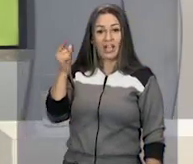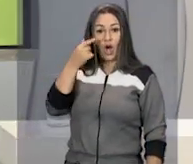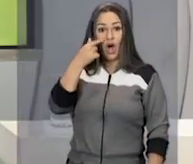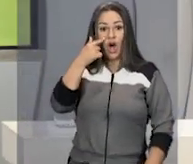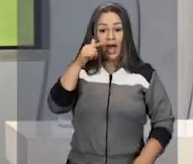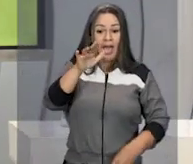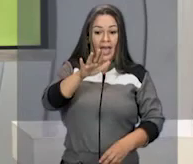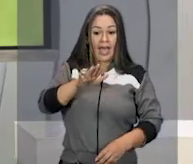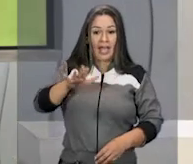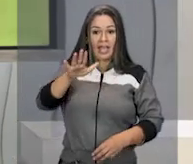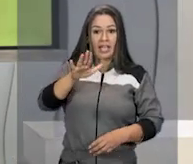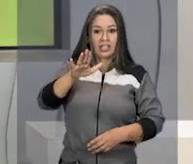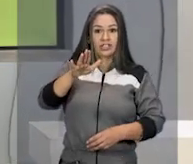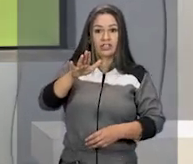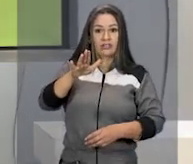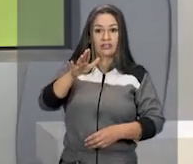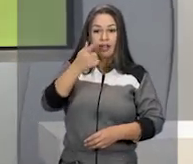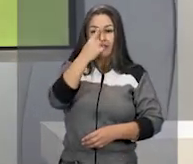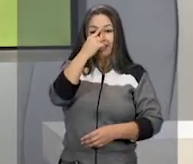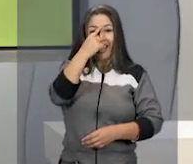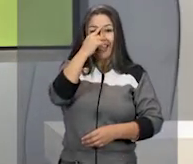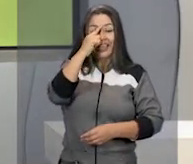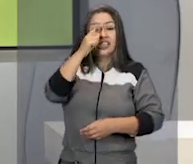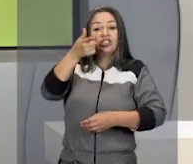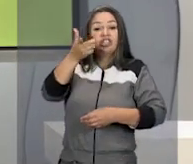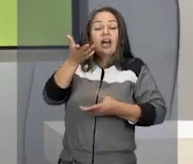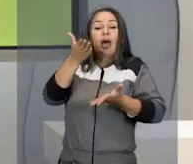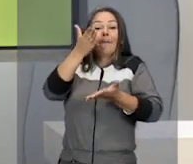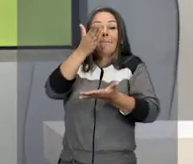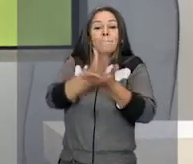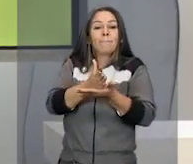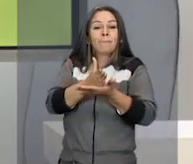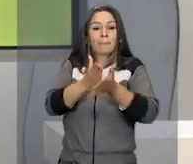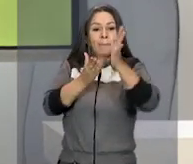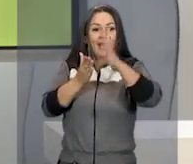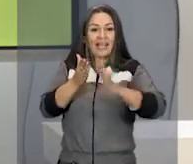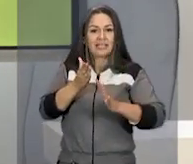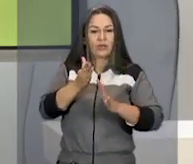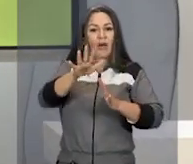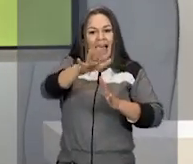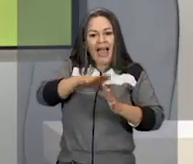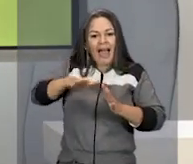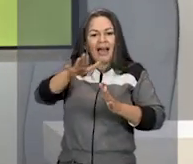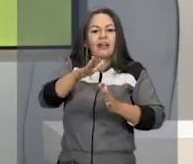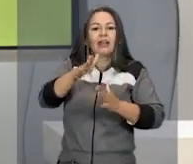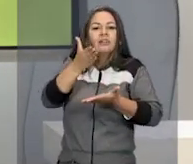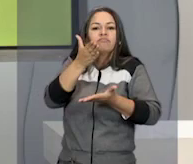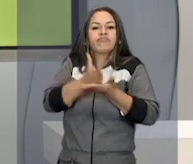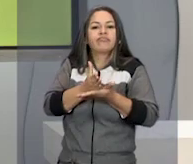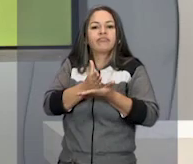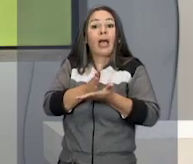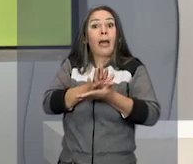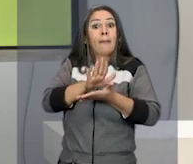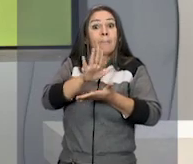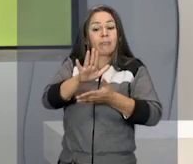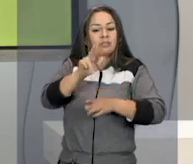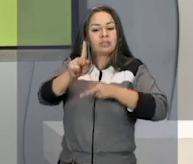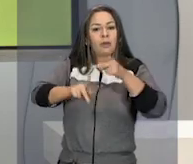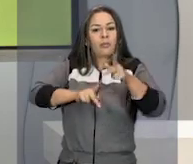7 populações brasileiras vivendo num espaço que é metade do tamanho do Brasil. Então, vocês já imaginam a quantidade de pessoas